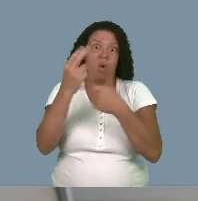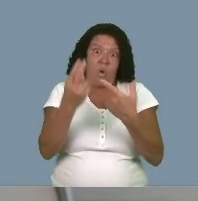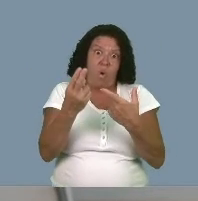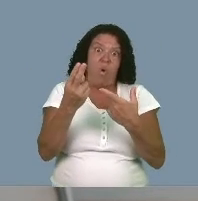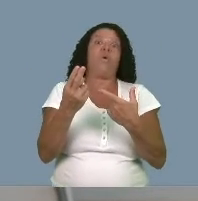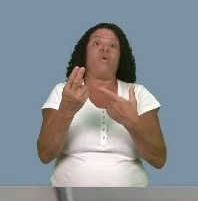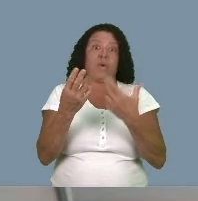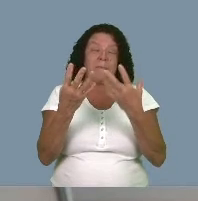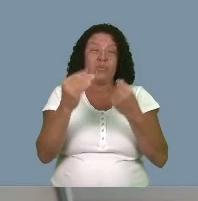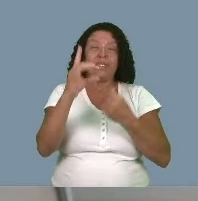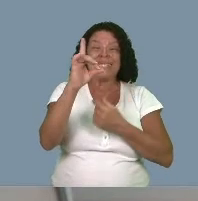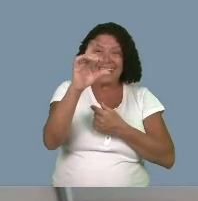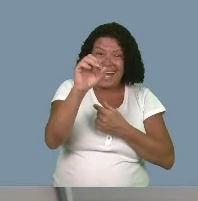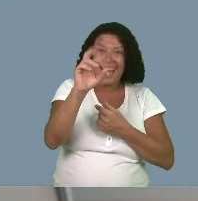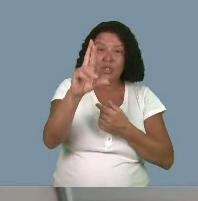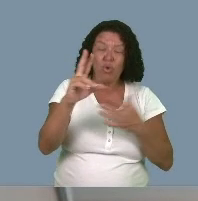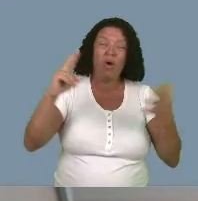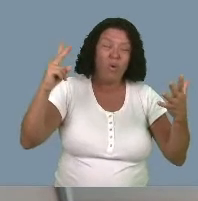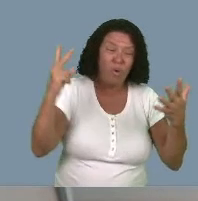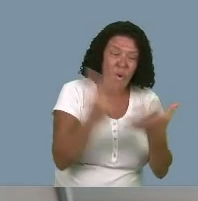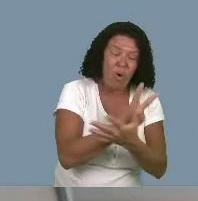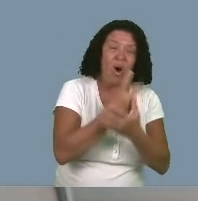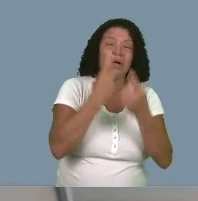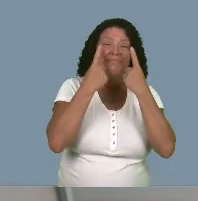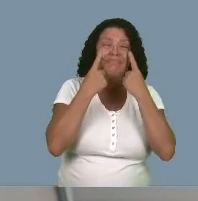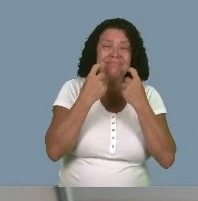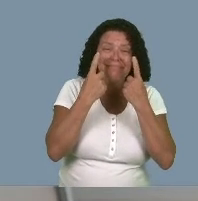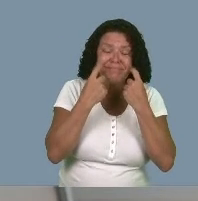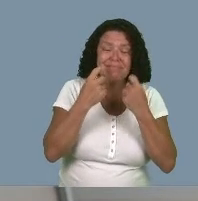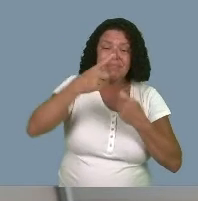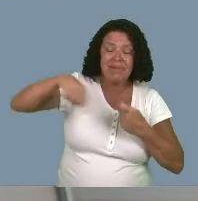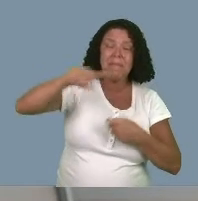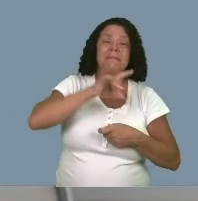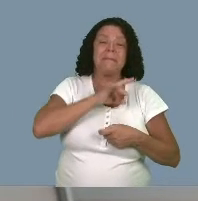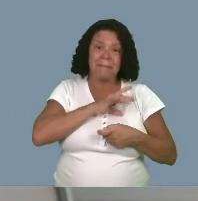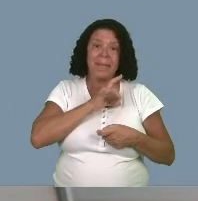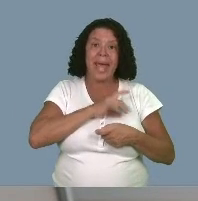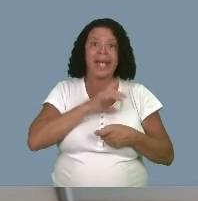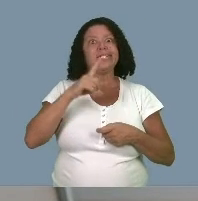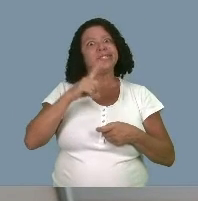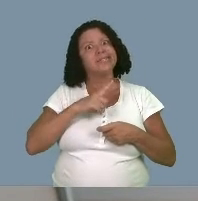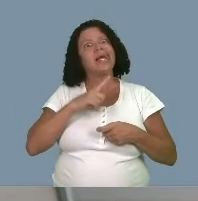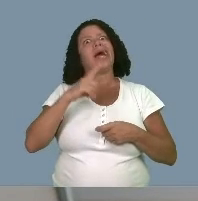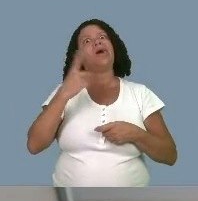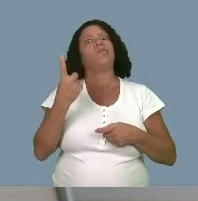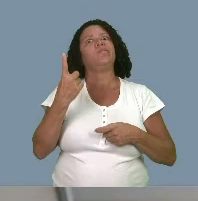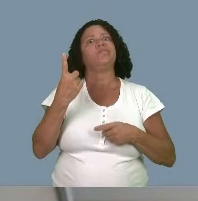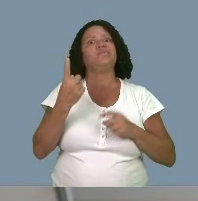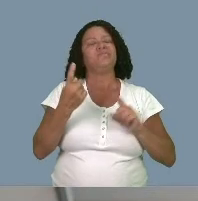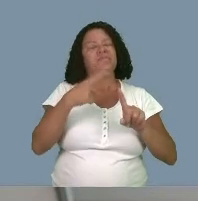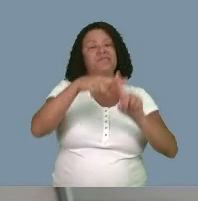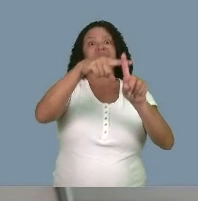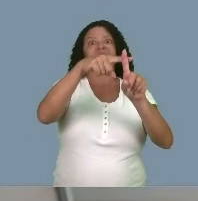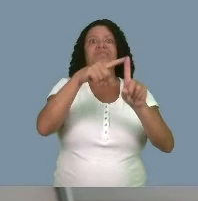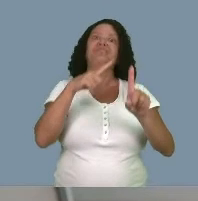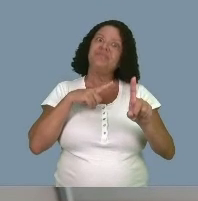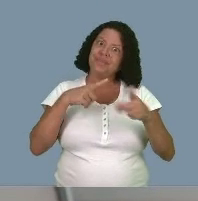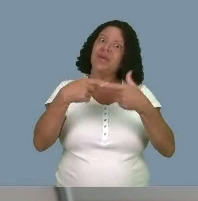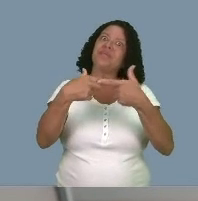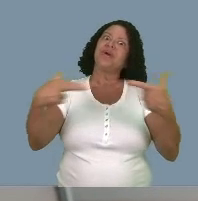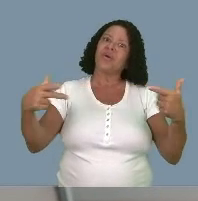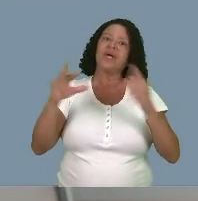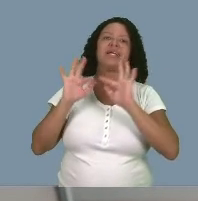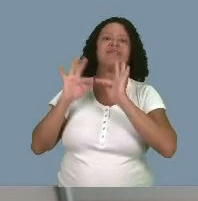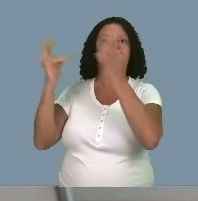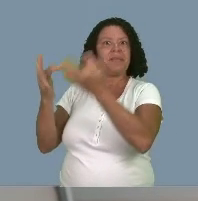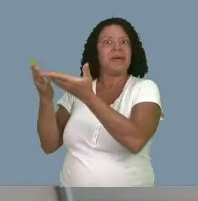de tanta dor, né, de tanta tristeza, de tanto medo, pontos de luz foram aparecendo nas diversas famílias,